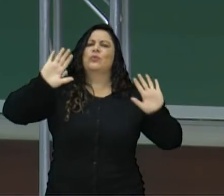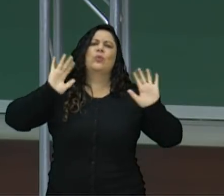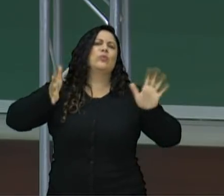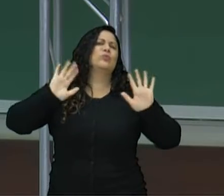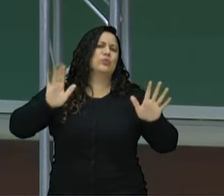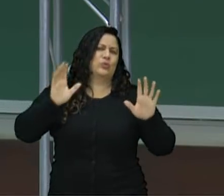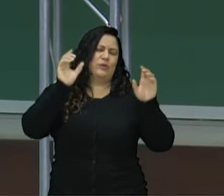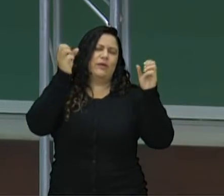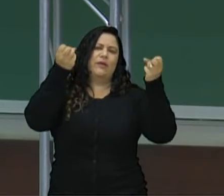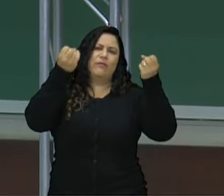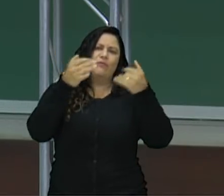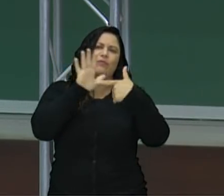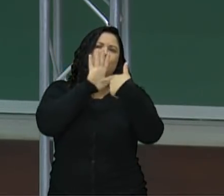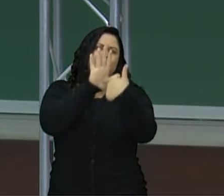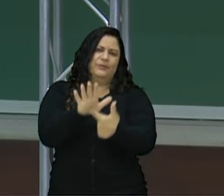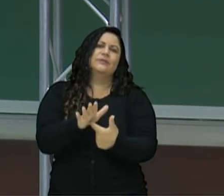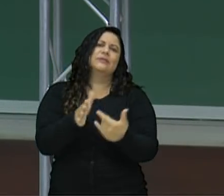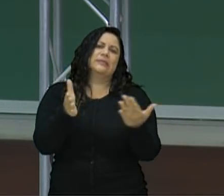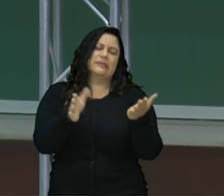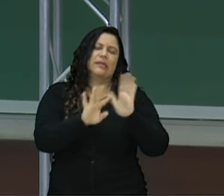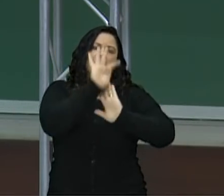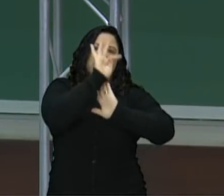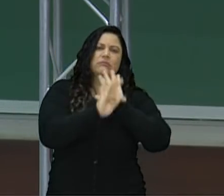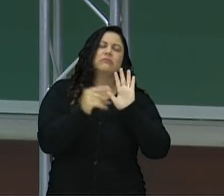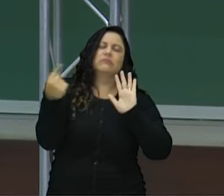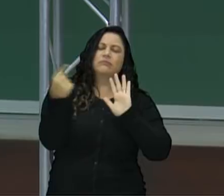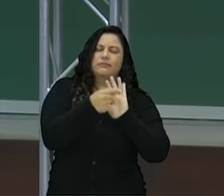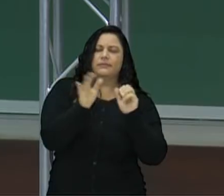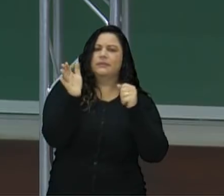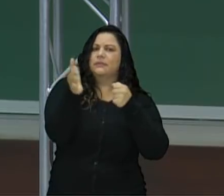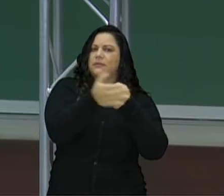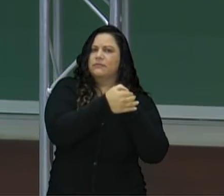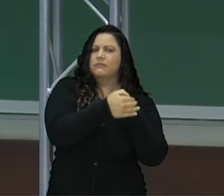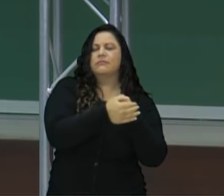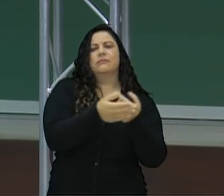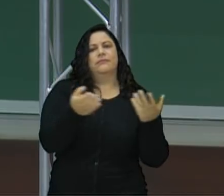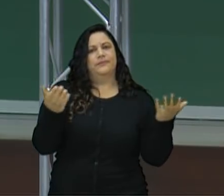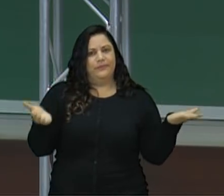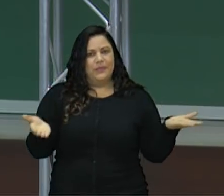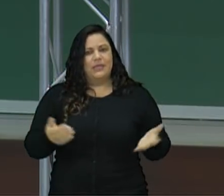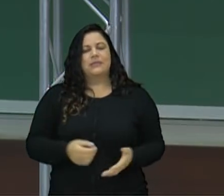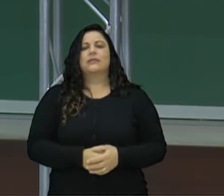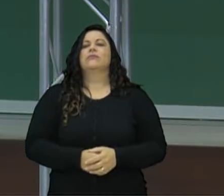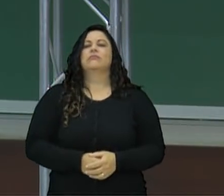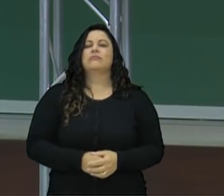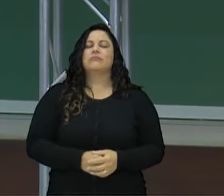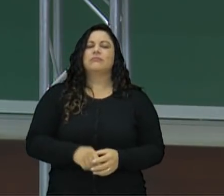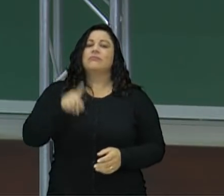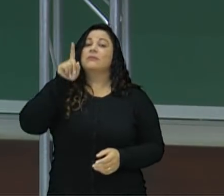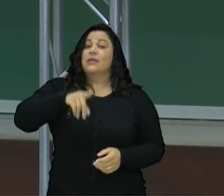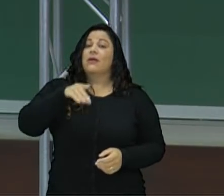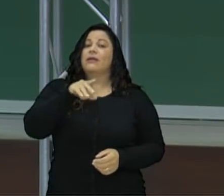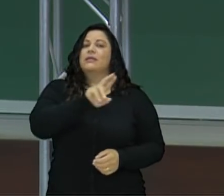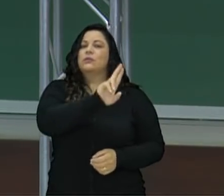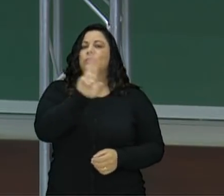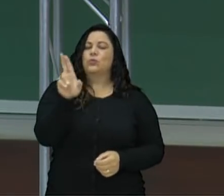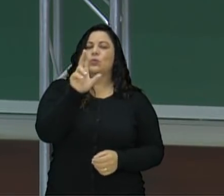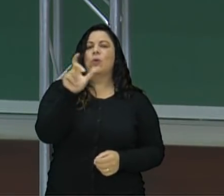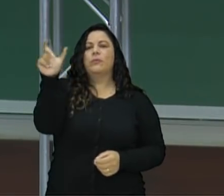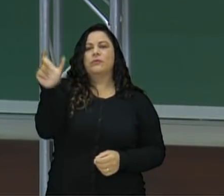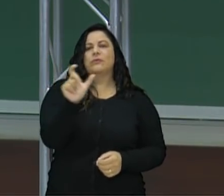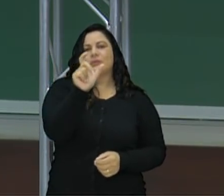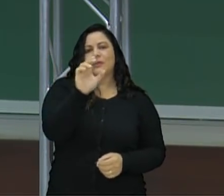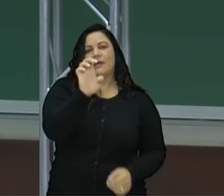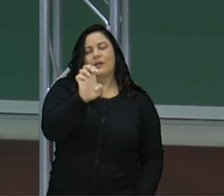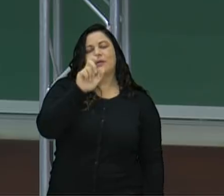foi mencionado anteriormente. Então, se eu simplesmente faço a omissão disso, estou fazendo a elipse, né? A elipse utilizada aí para